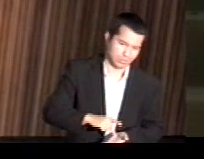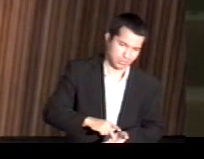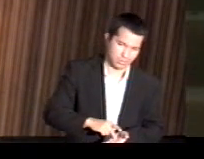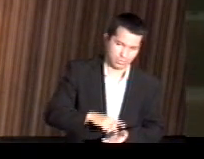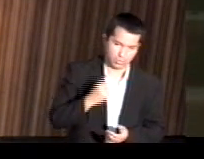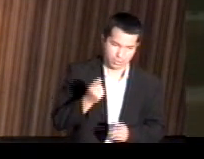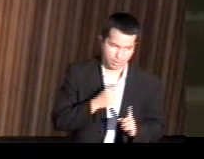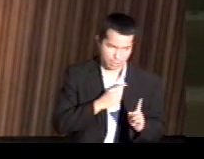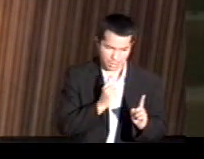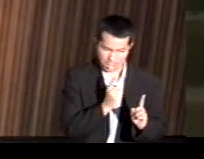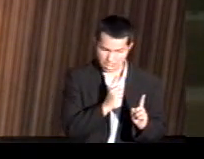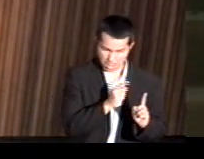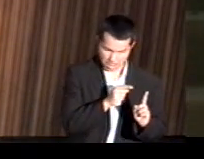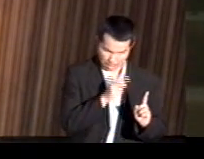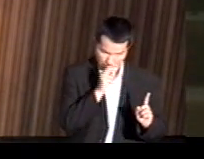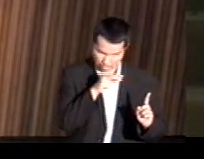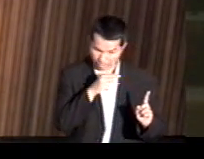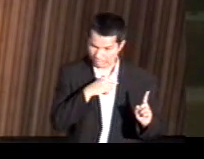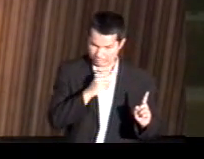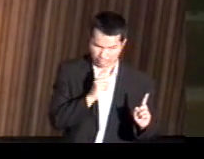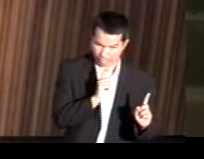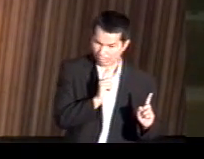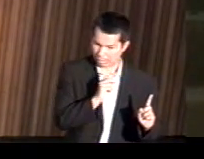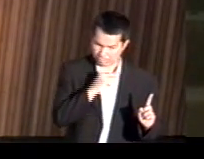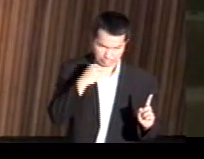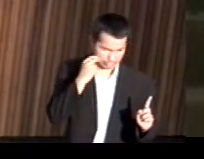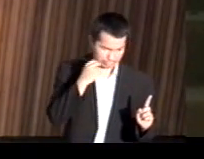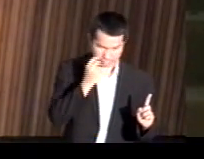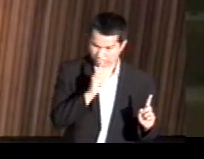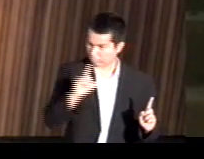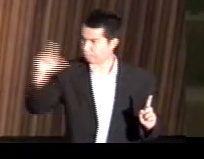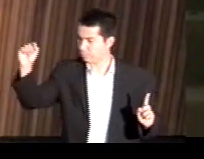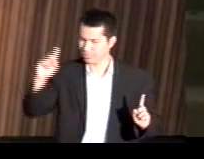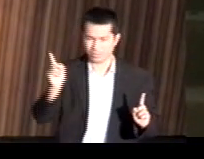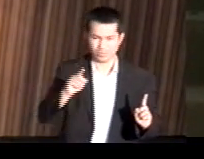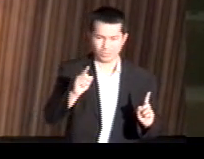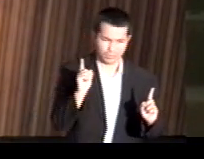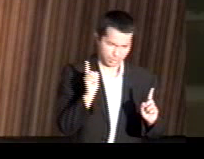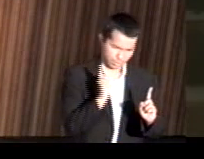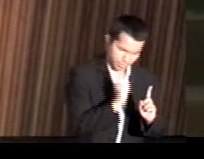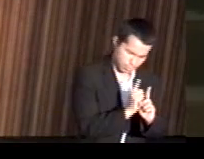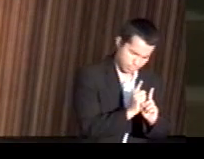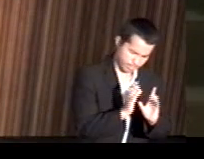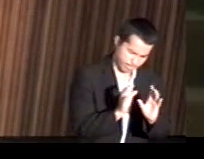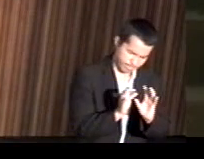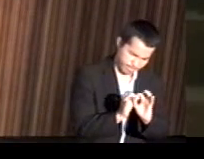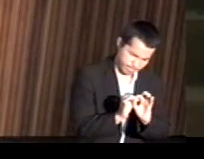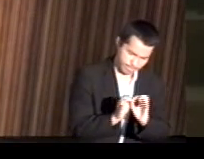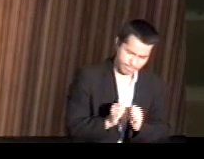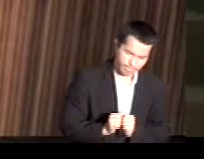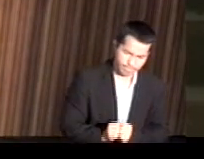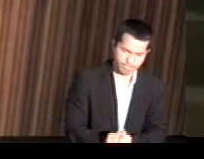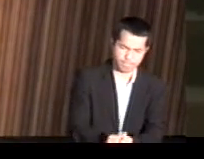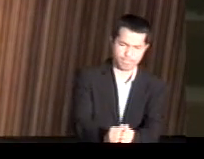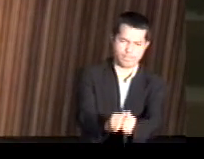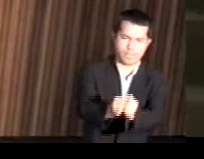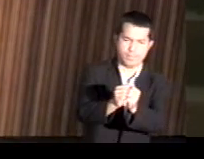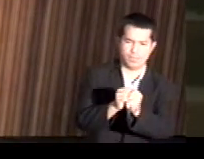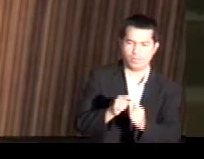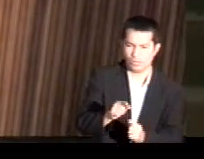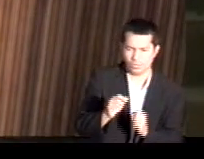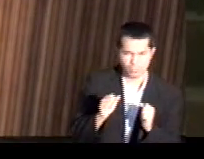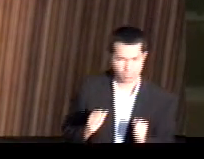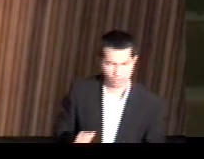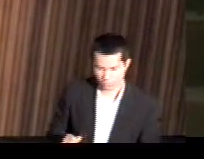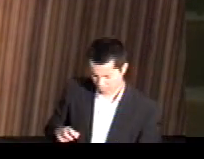para valer. É arrependimento, pode limpar. E aí nós vamos confessar coisas diante de Deus.